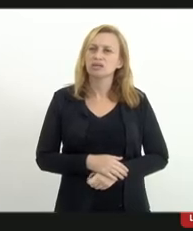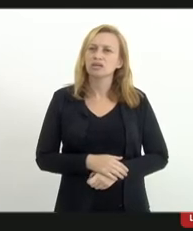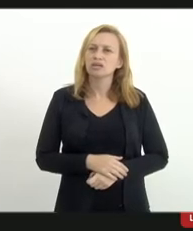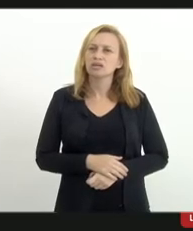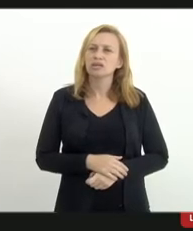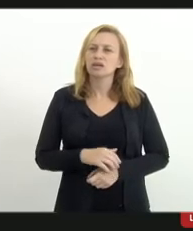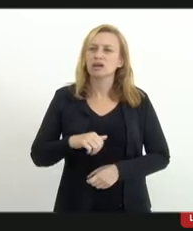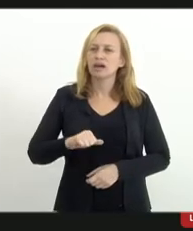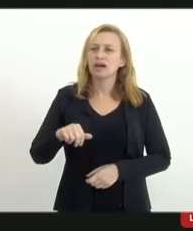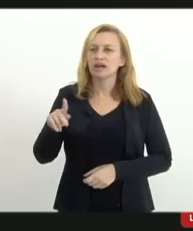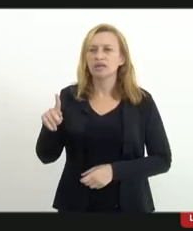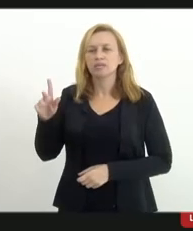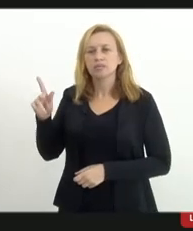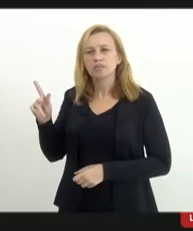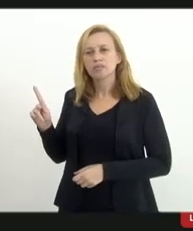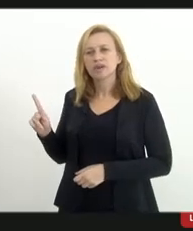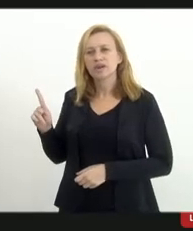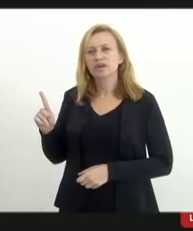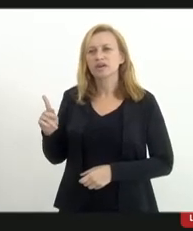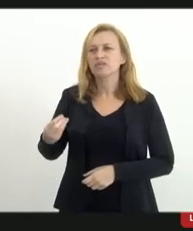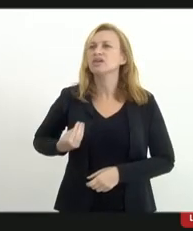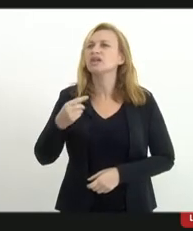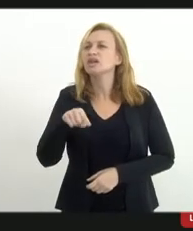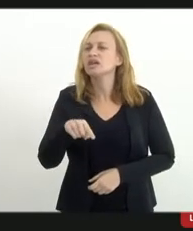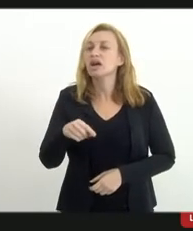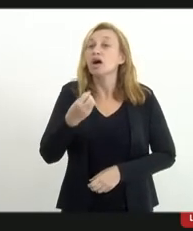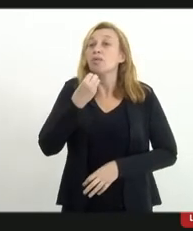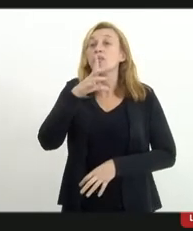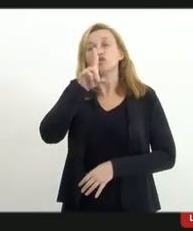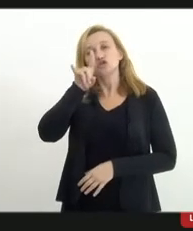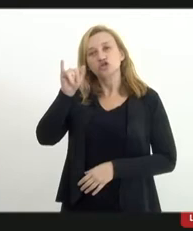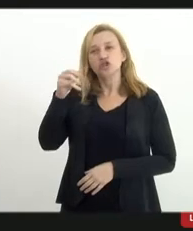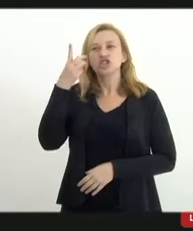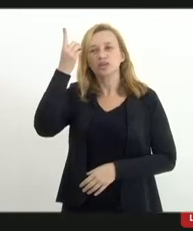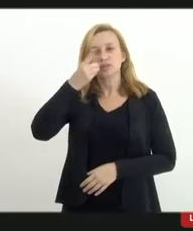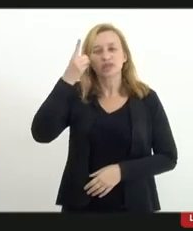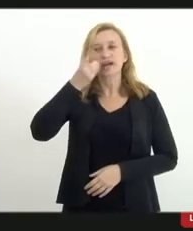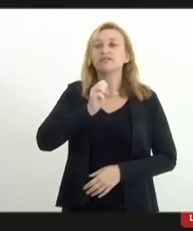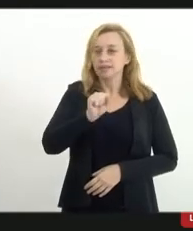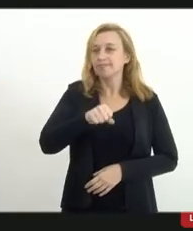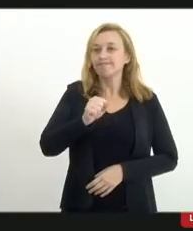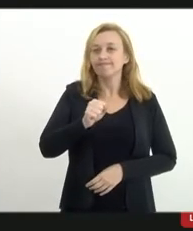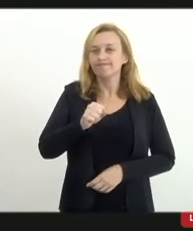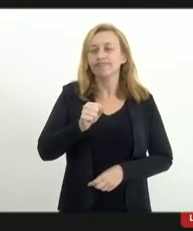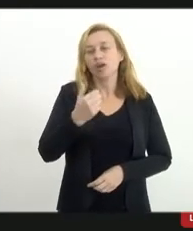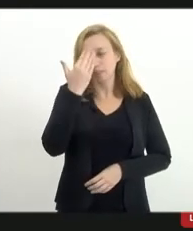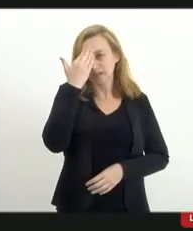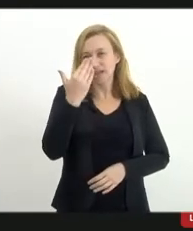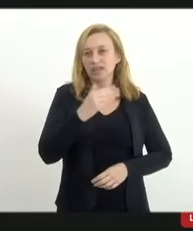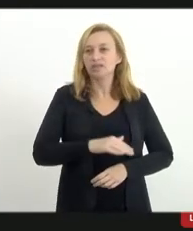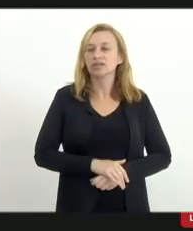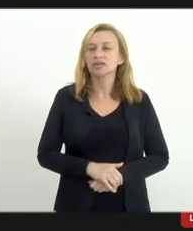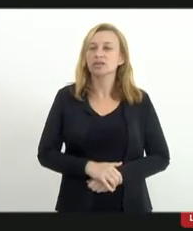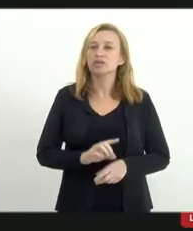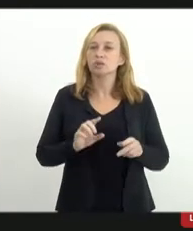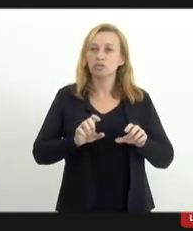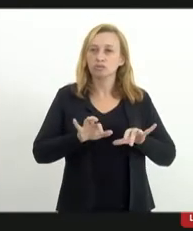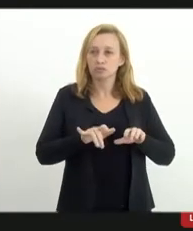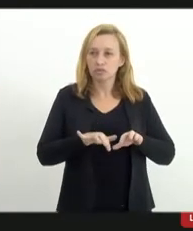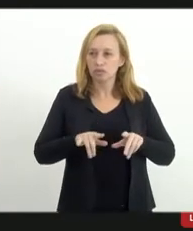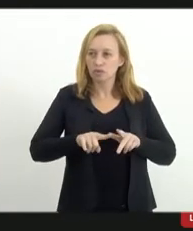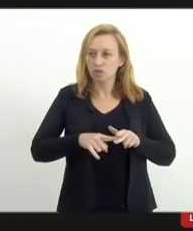A ANP está presente? Bom dia, senhor deputado. Estou sim. Obrigado. Estou ajeitando aqui o computador.